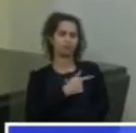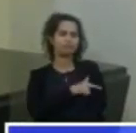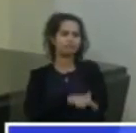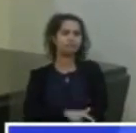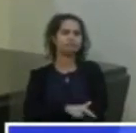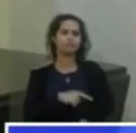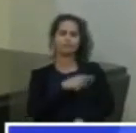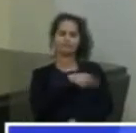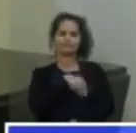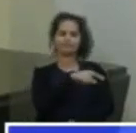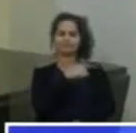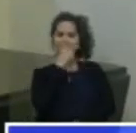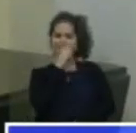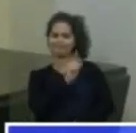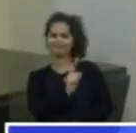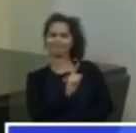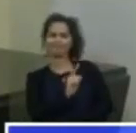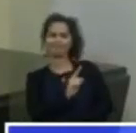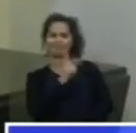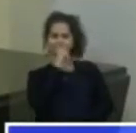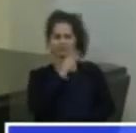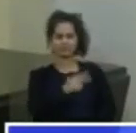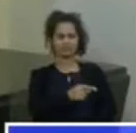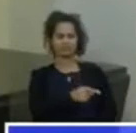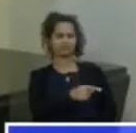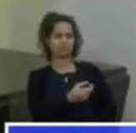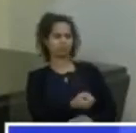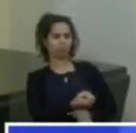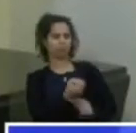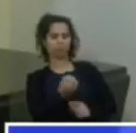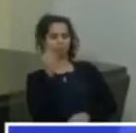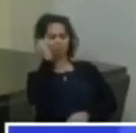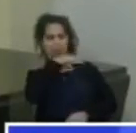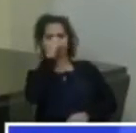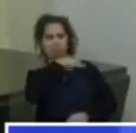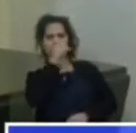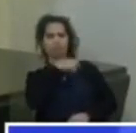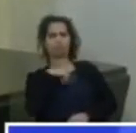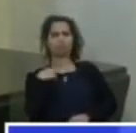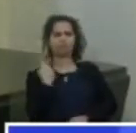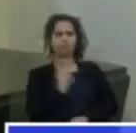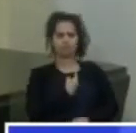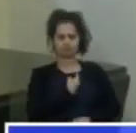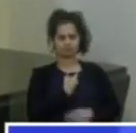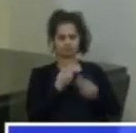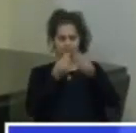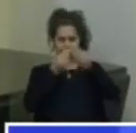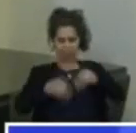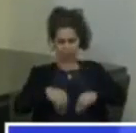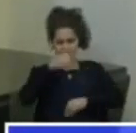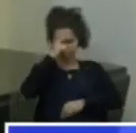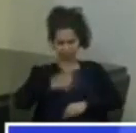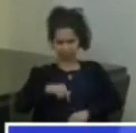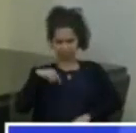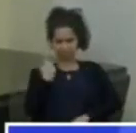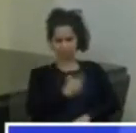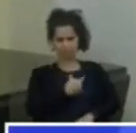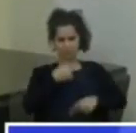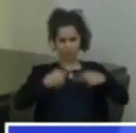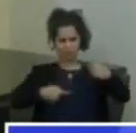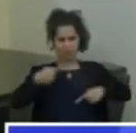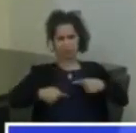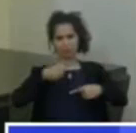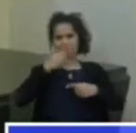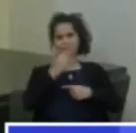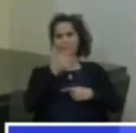é, mas vem de uma forma assim baixa, denegrindo, tentando denegrir a imagem do cidadão, do político,